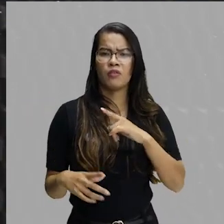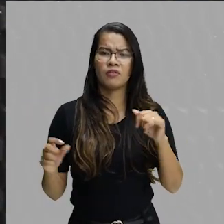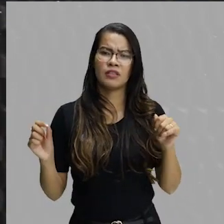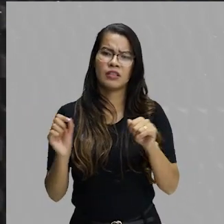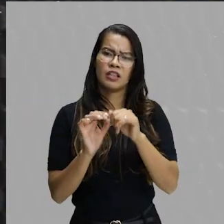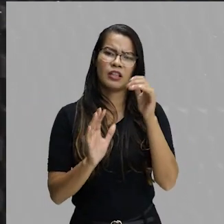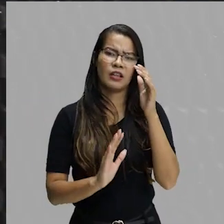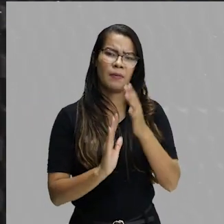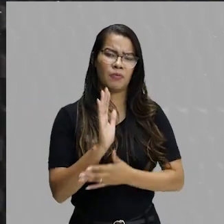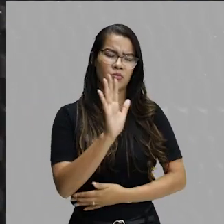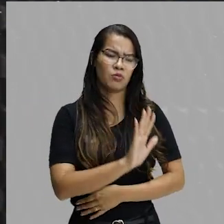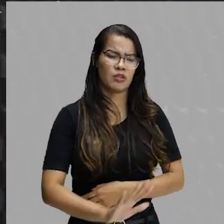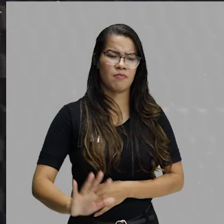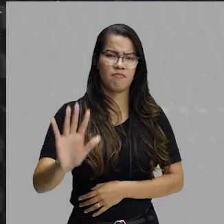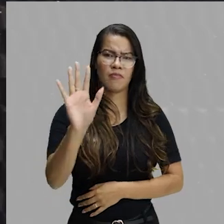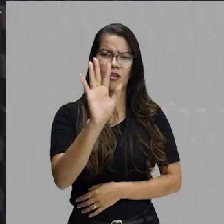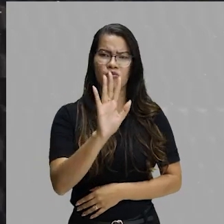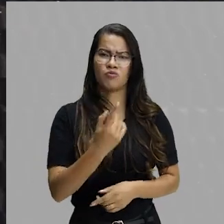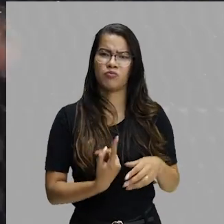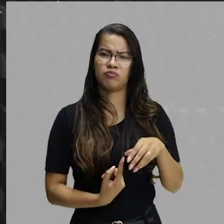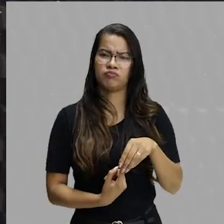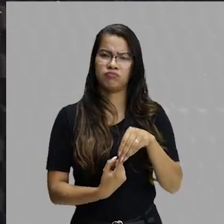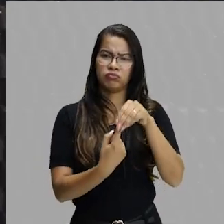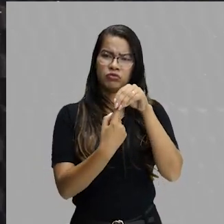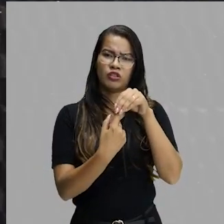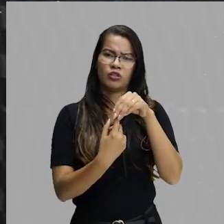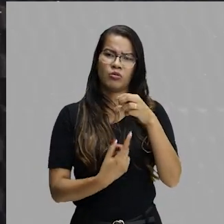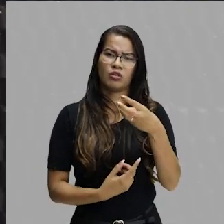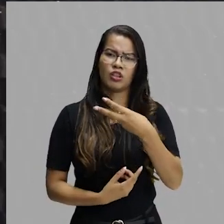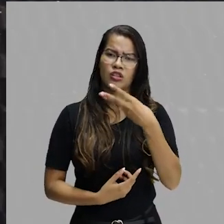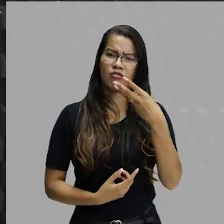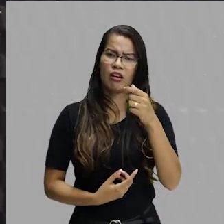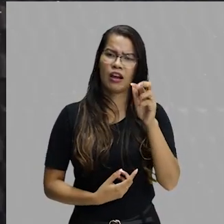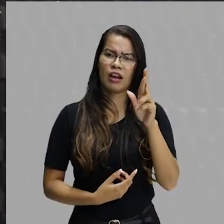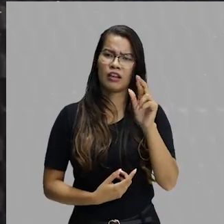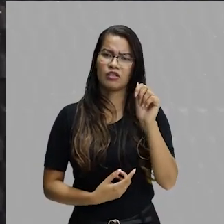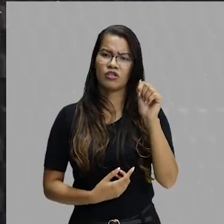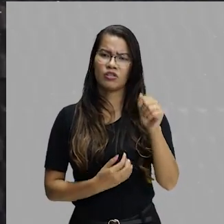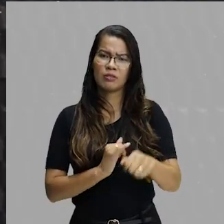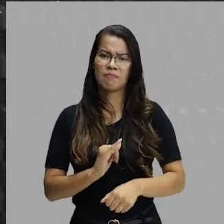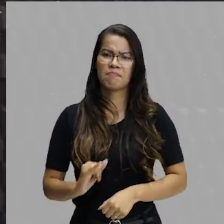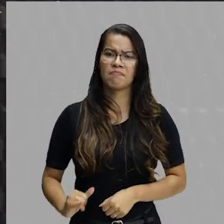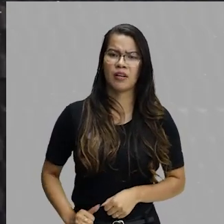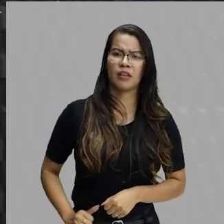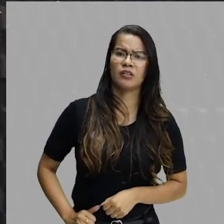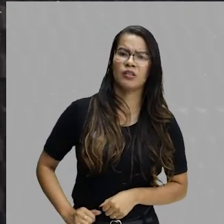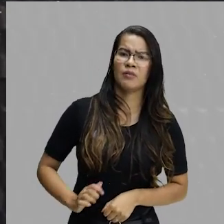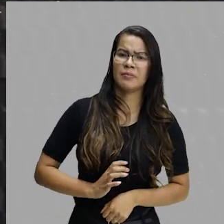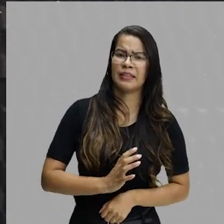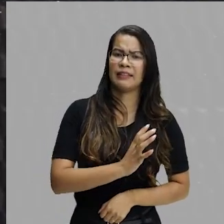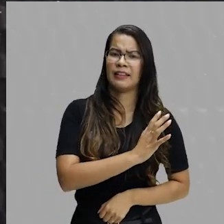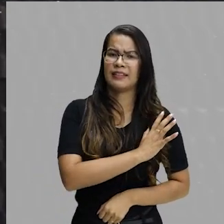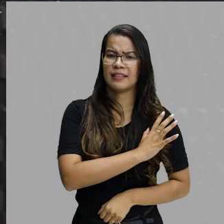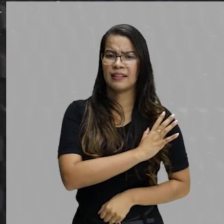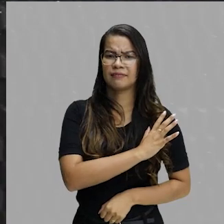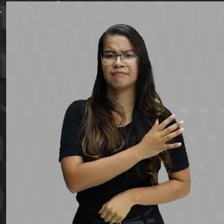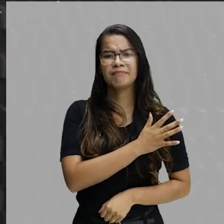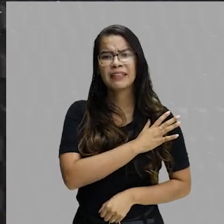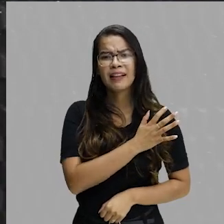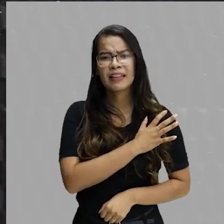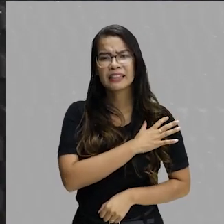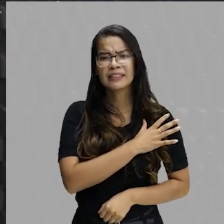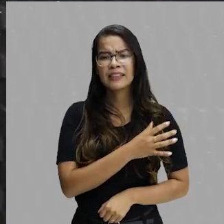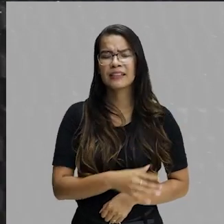vital, vamos estabelecer o Terceiro Reich, o Terceiro Império, militarizado, extremamente